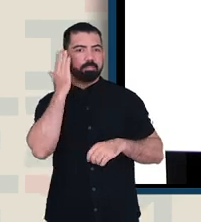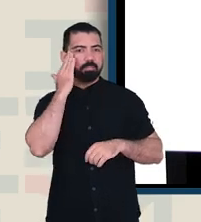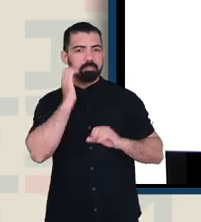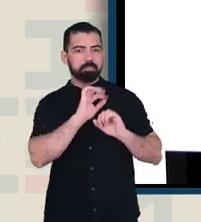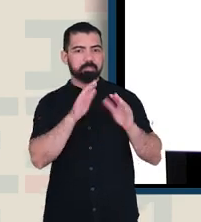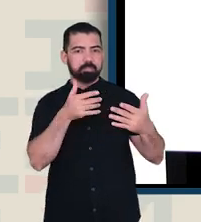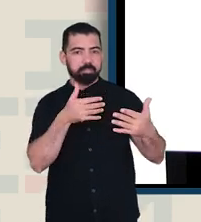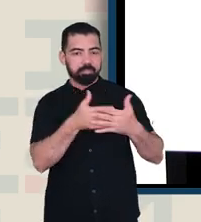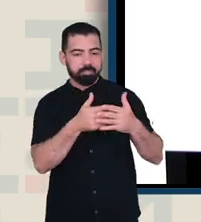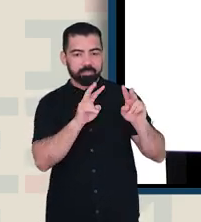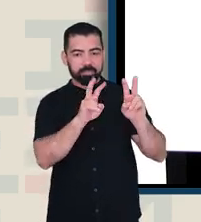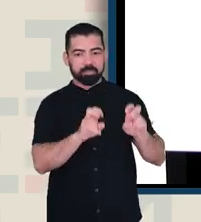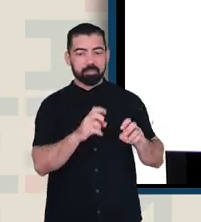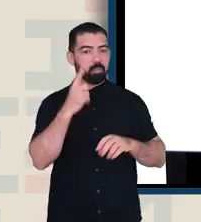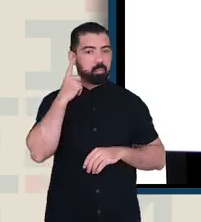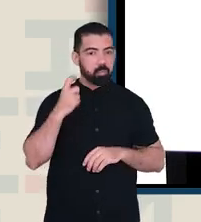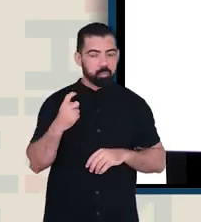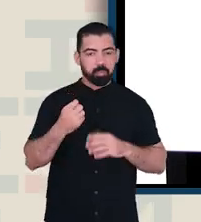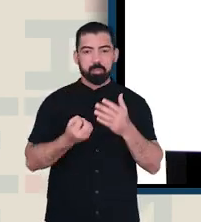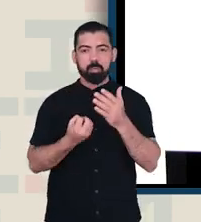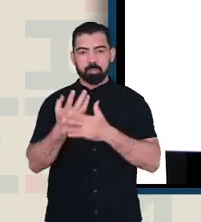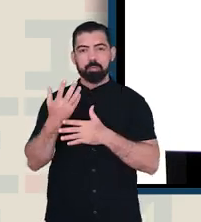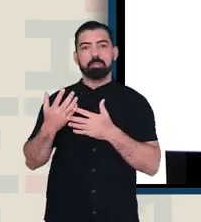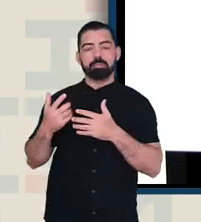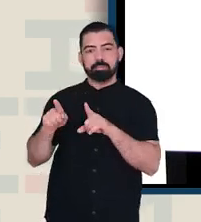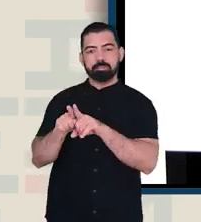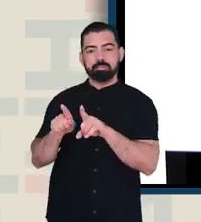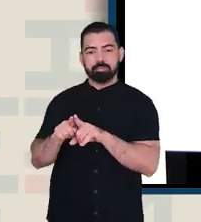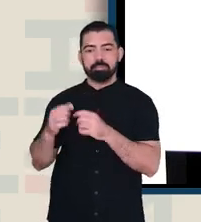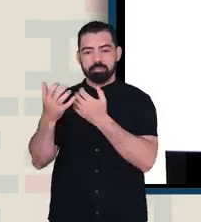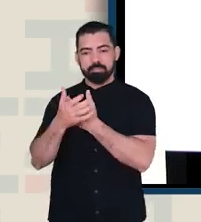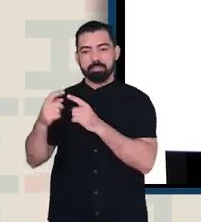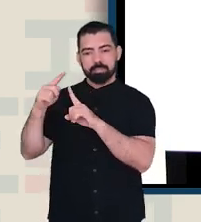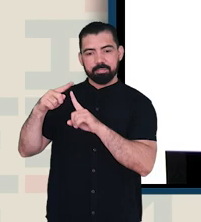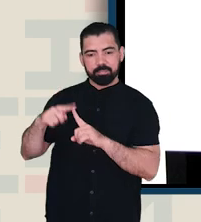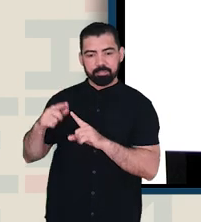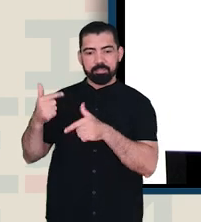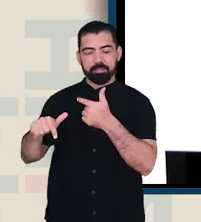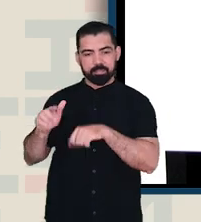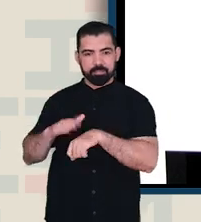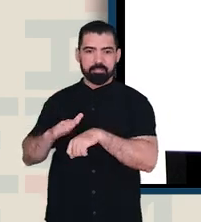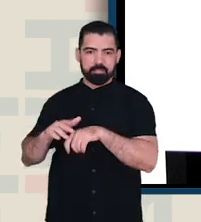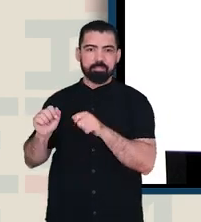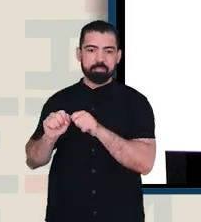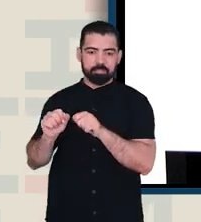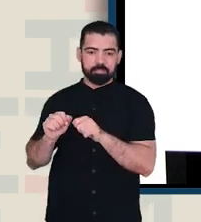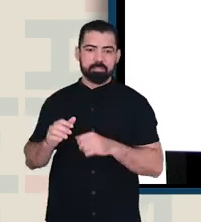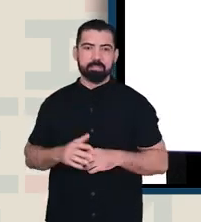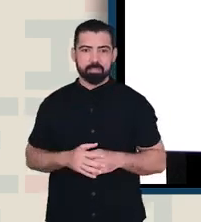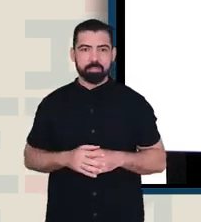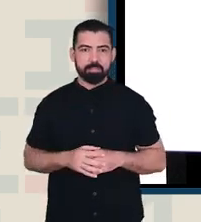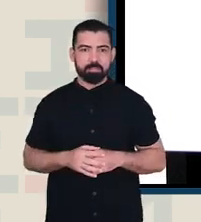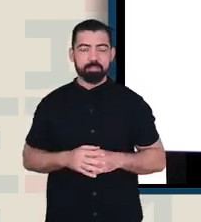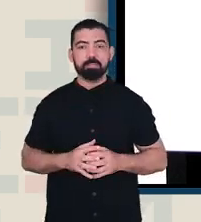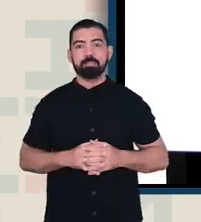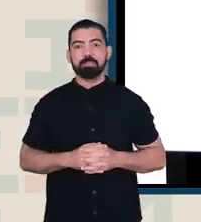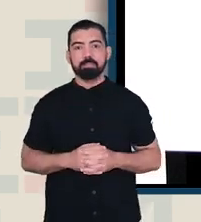de proximidade com o som, com a construção, com o tipo de trabalho que dá para fazer nesses